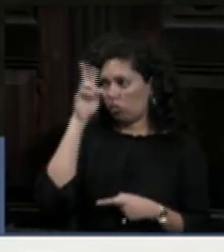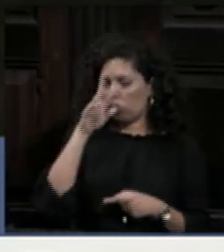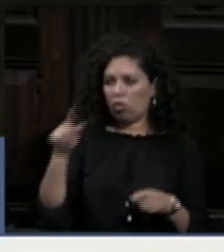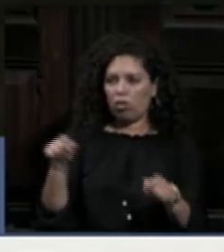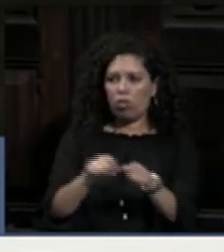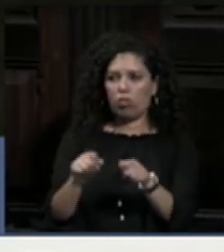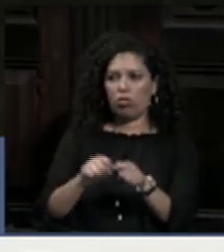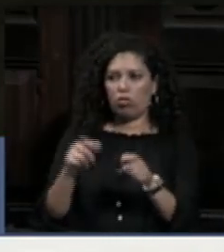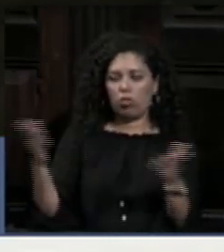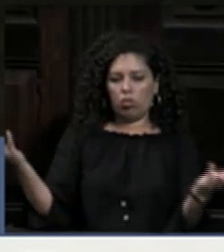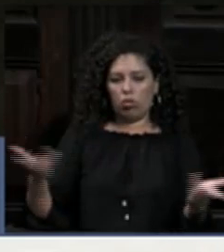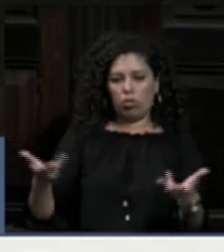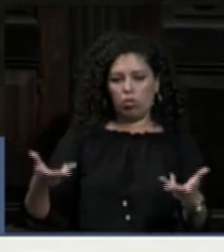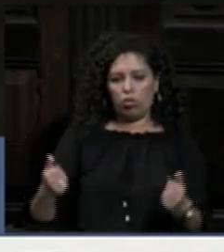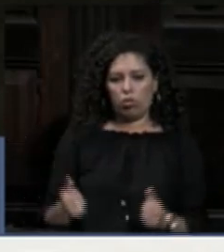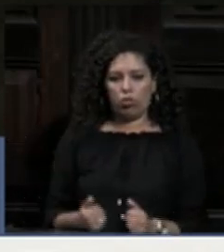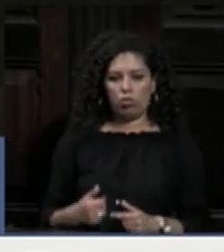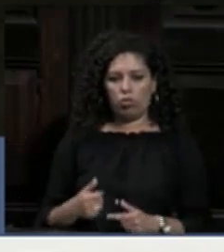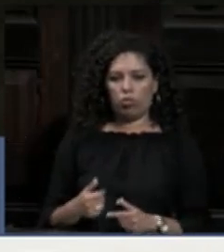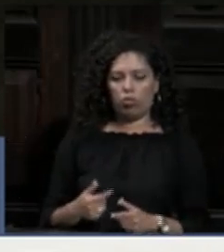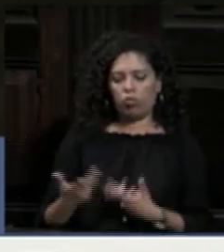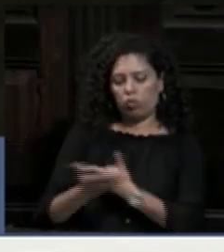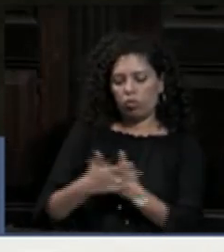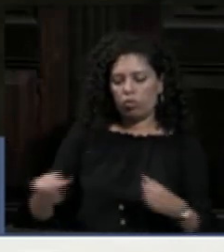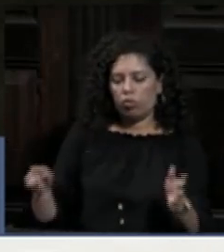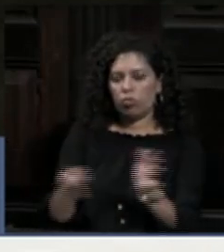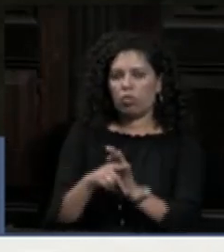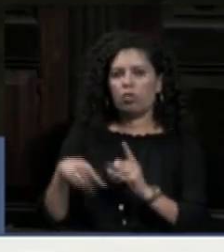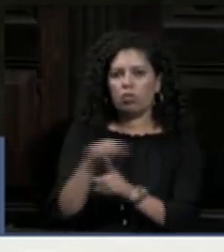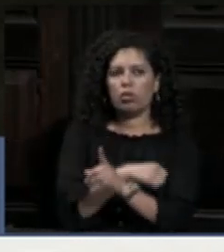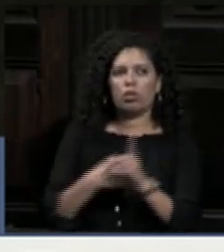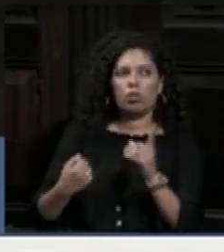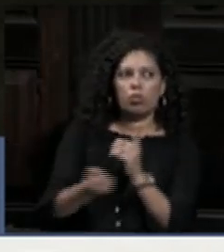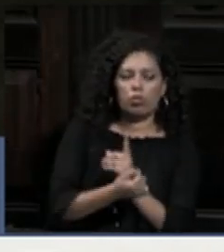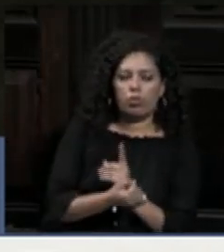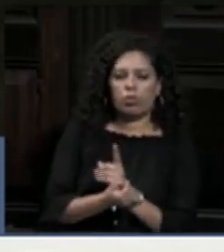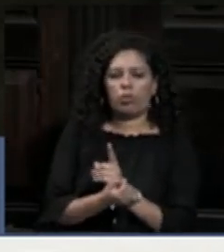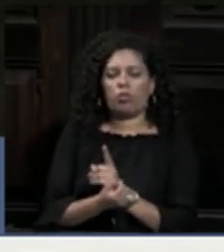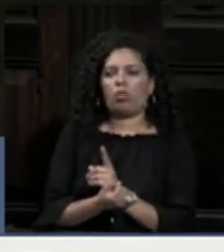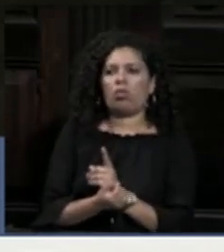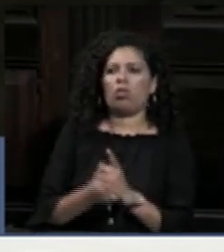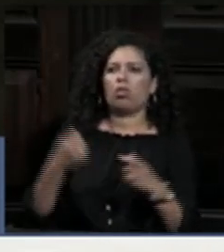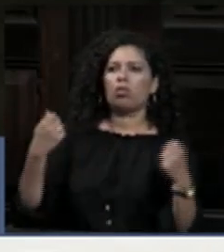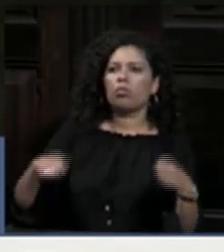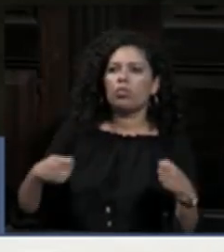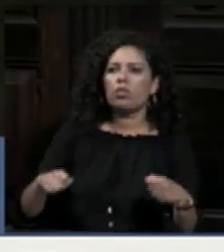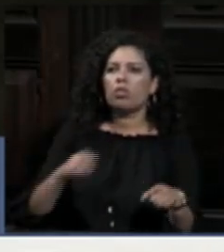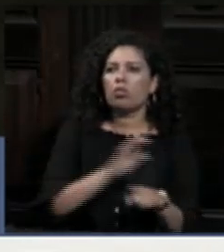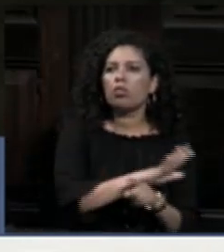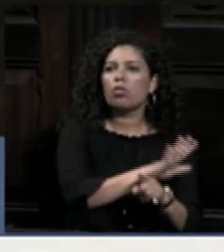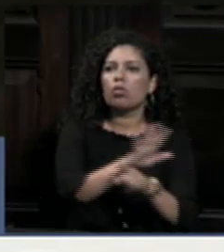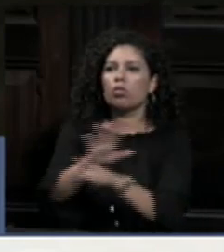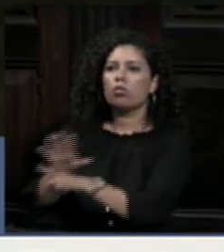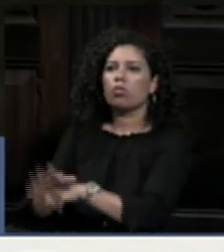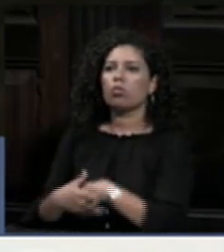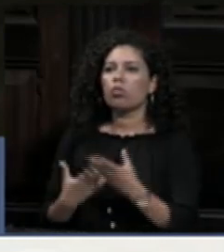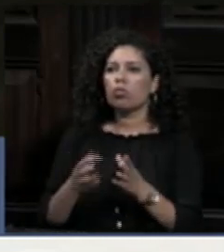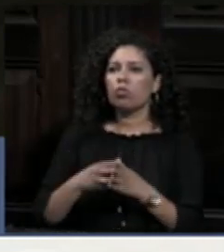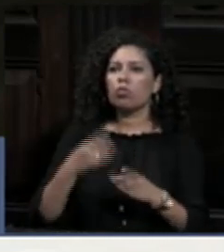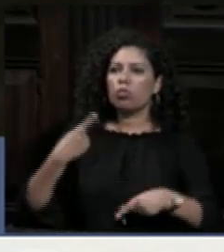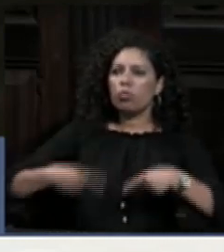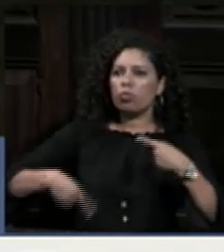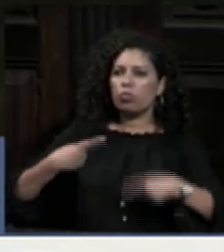classes sociais minoritários que tanto precisam de suporte desse incentivo para que a gente possa ter uma